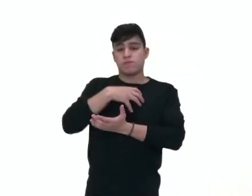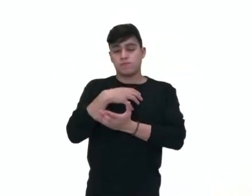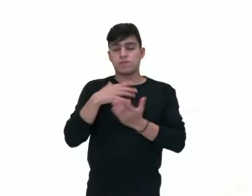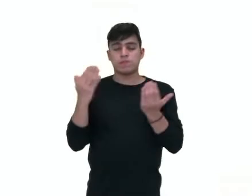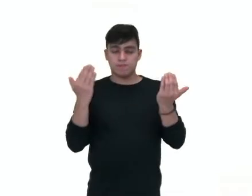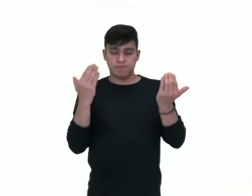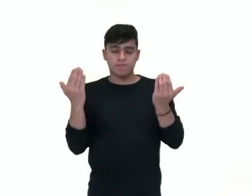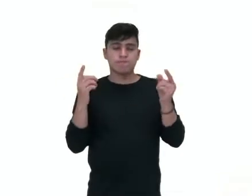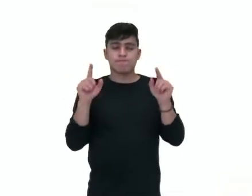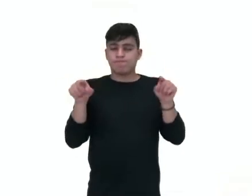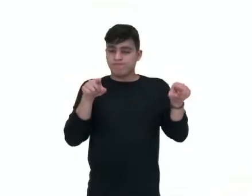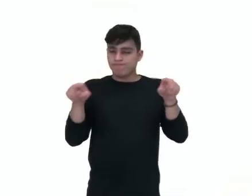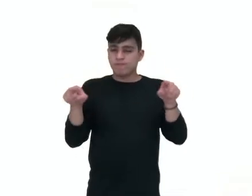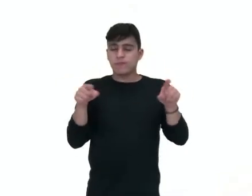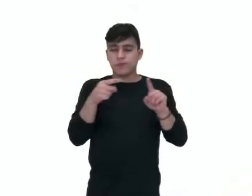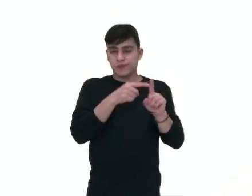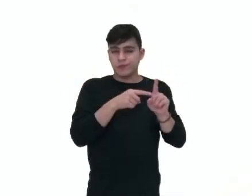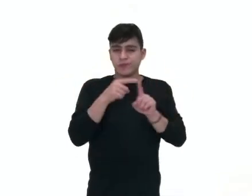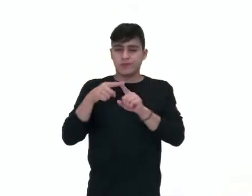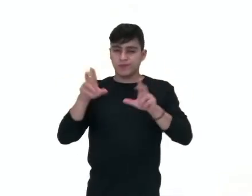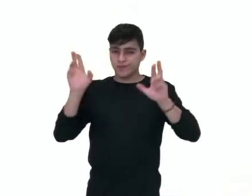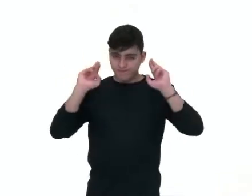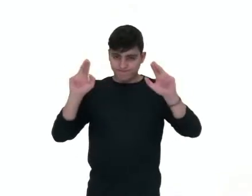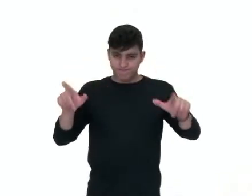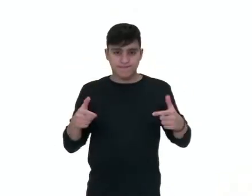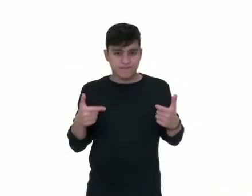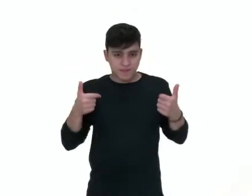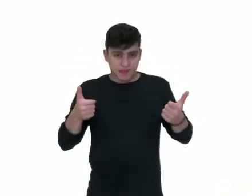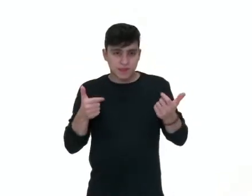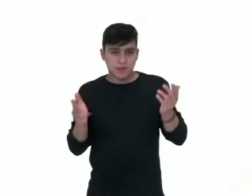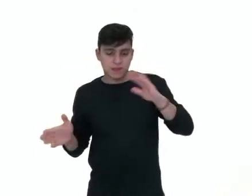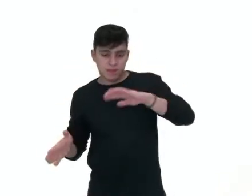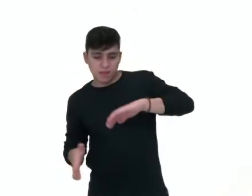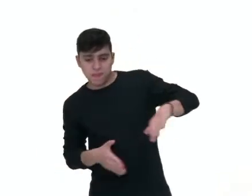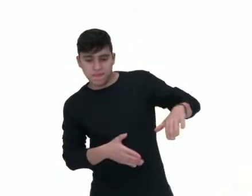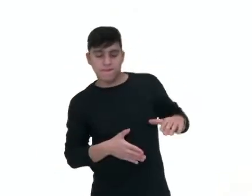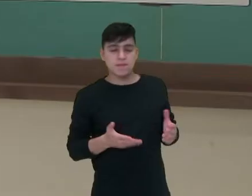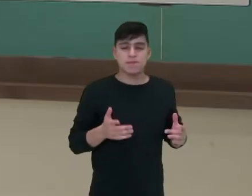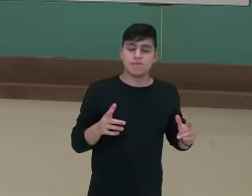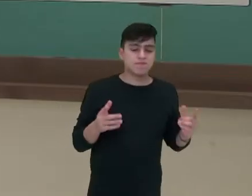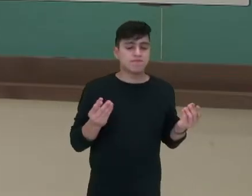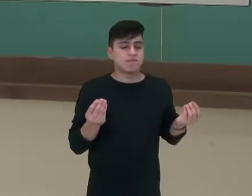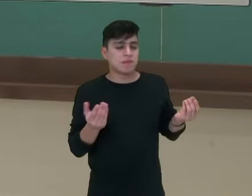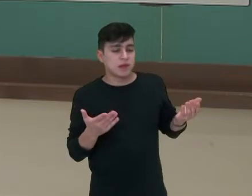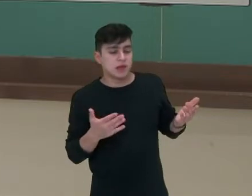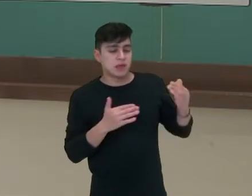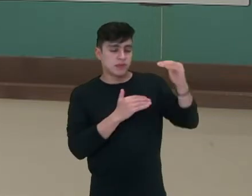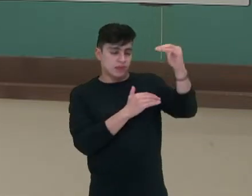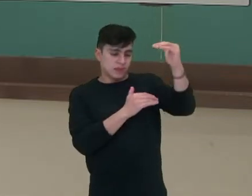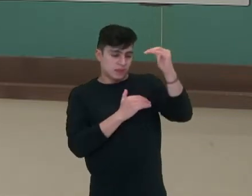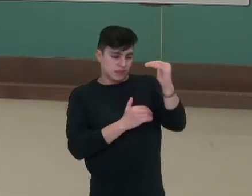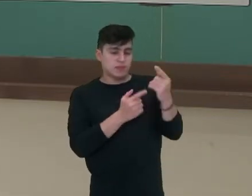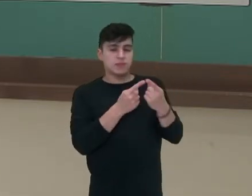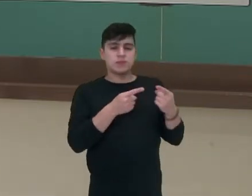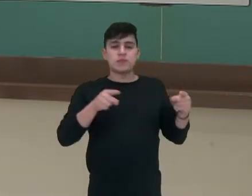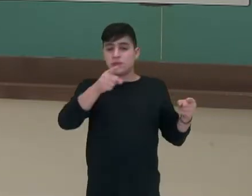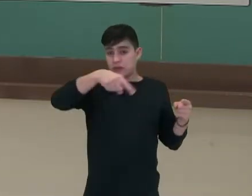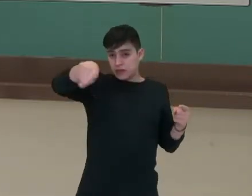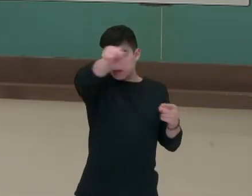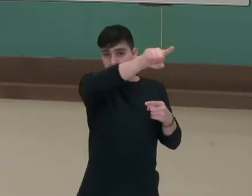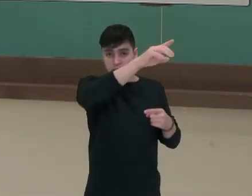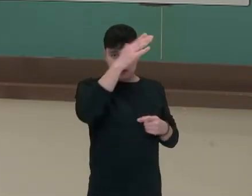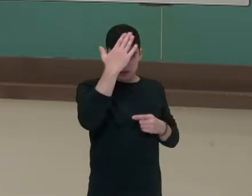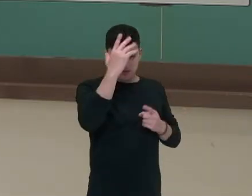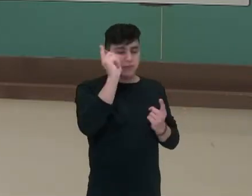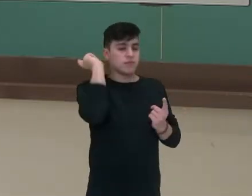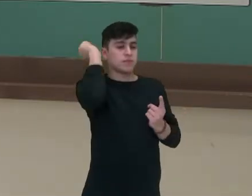né? A convencional e a não convencional, tá bom? Então, para que serve uma partitura musical? Você sabe